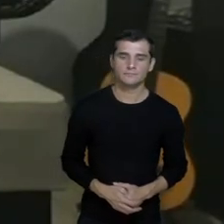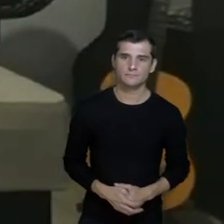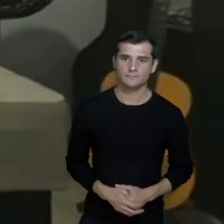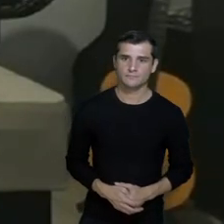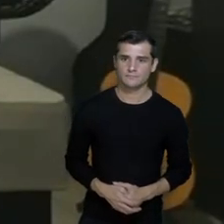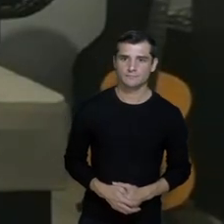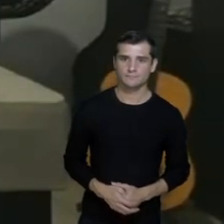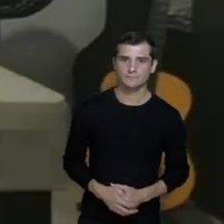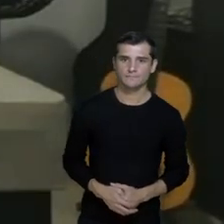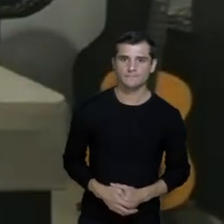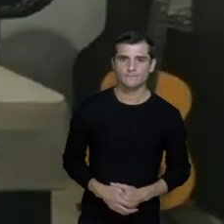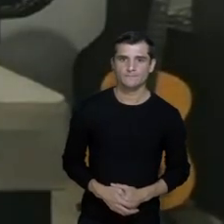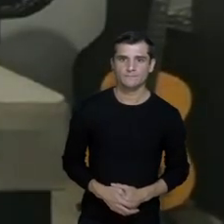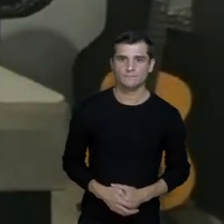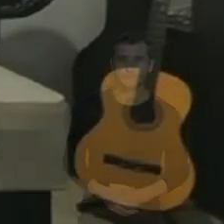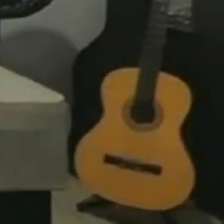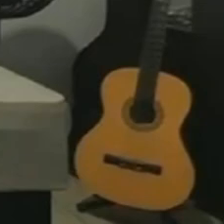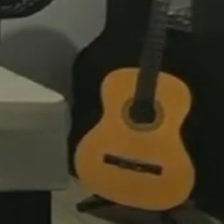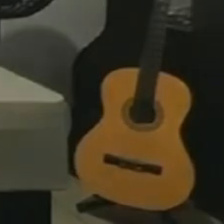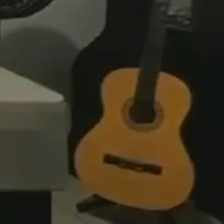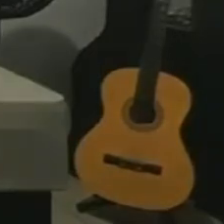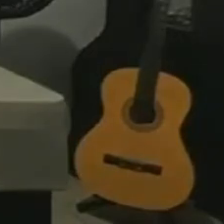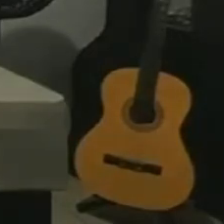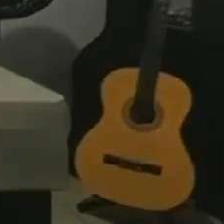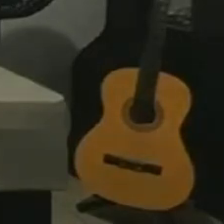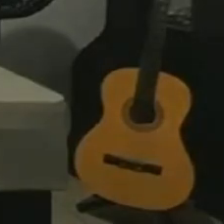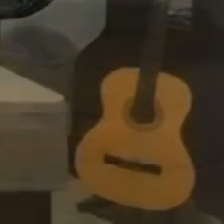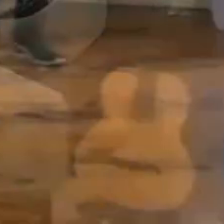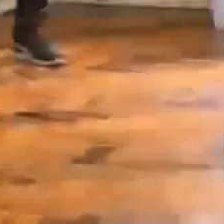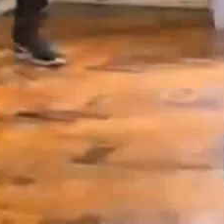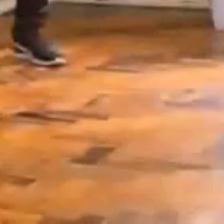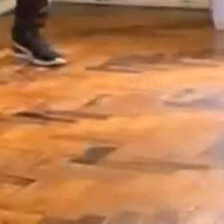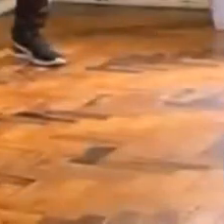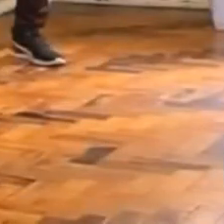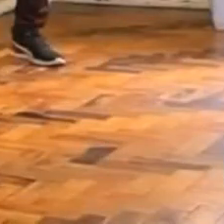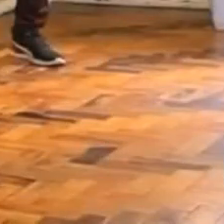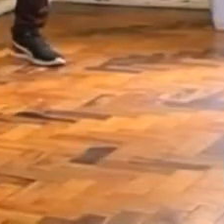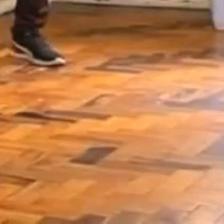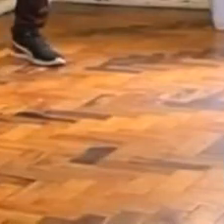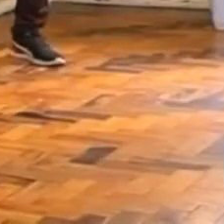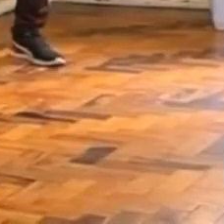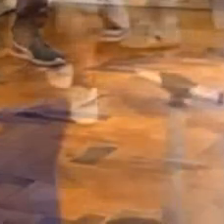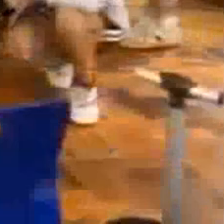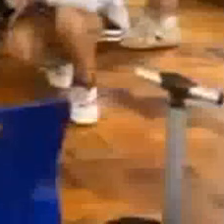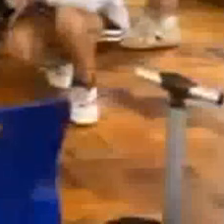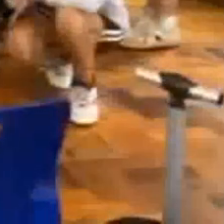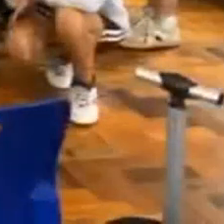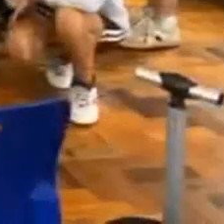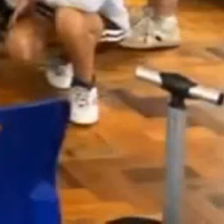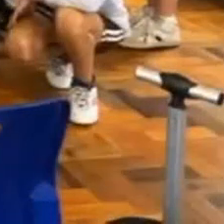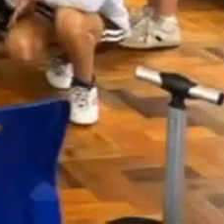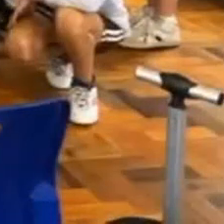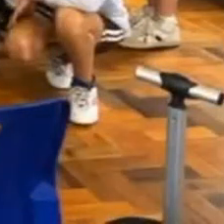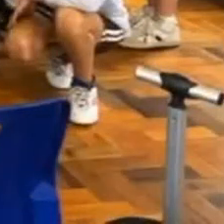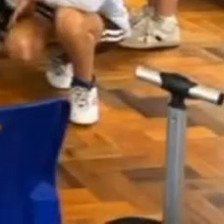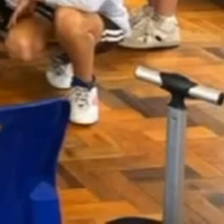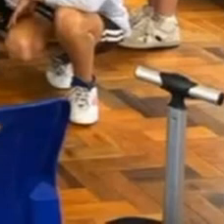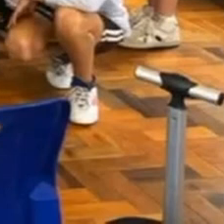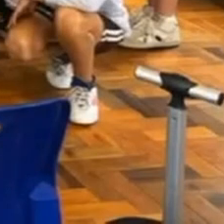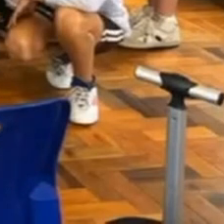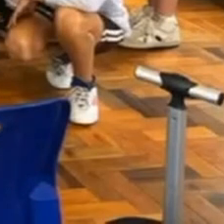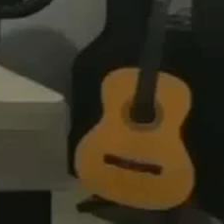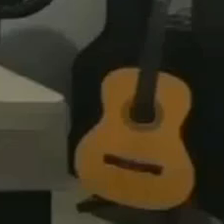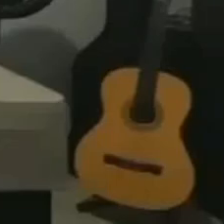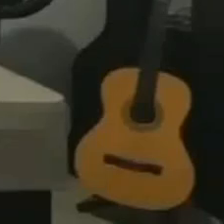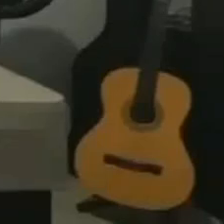extremamente importante e é valioso a gente poder aprender Ela tanto na sala de aula como agora poder passar ela adiante paraas novas gerações de forma